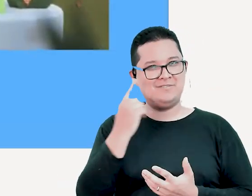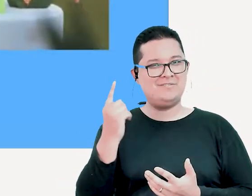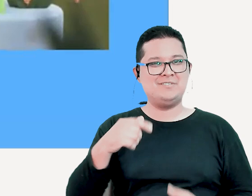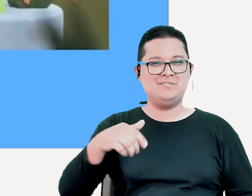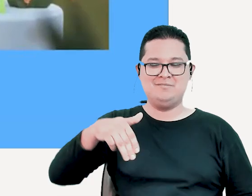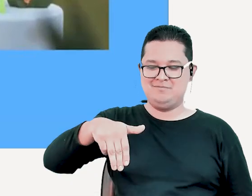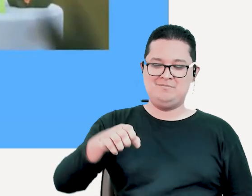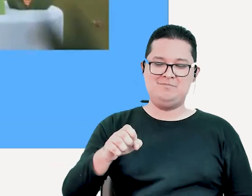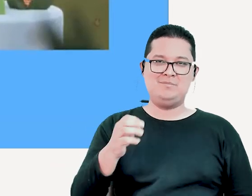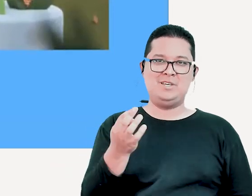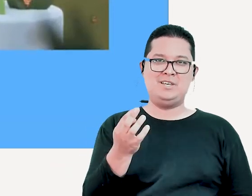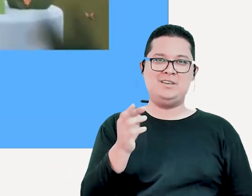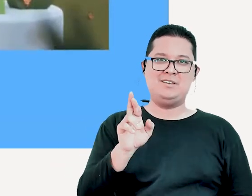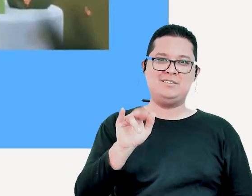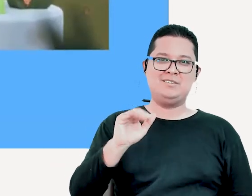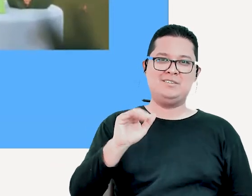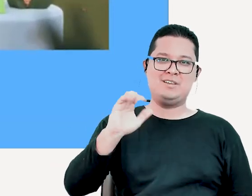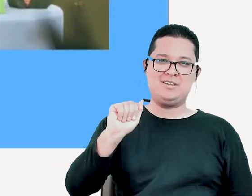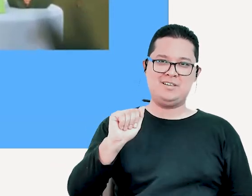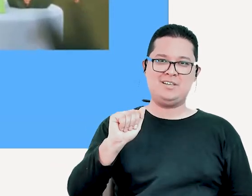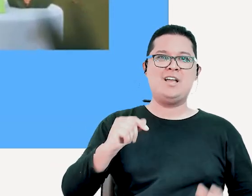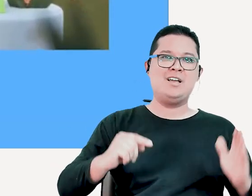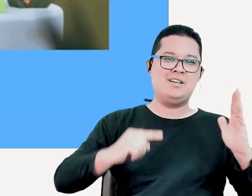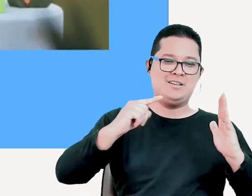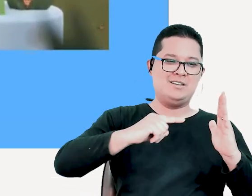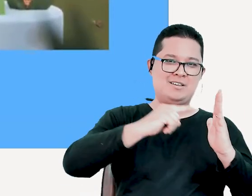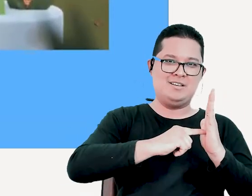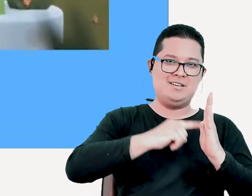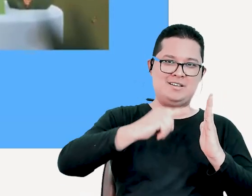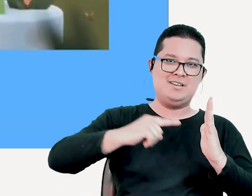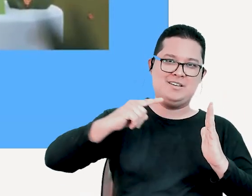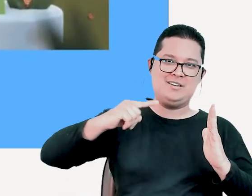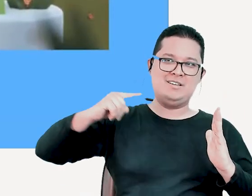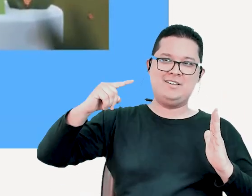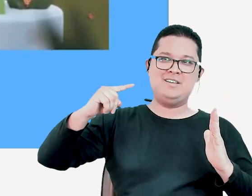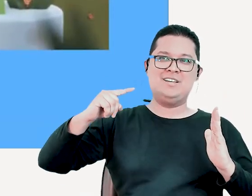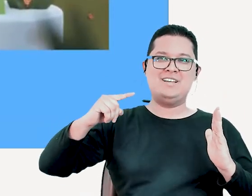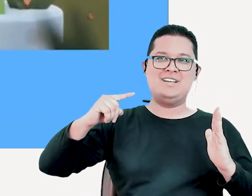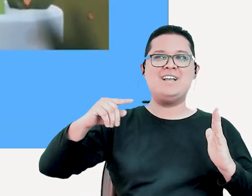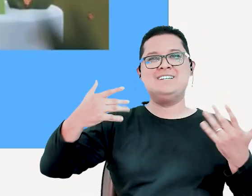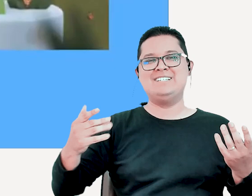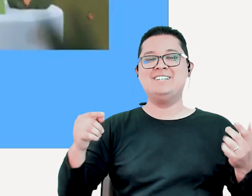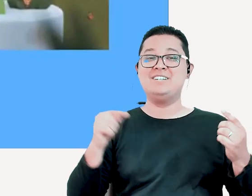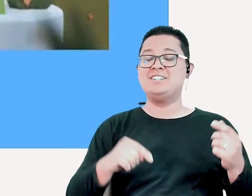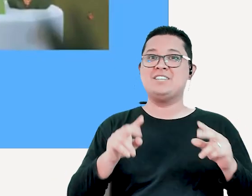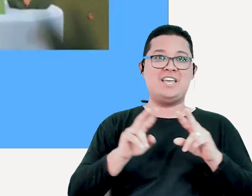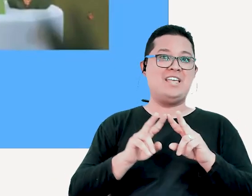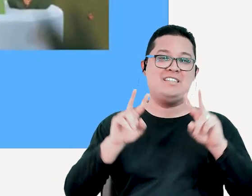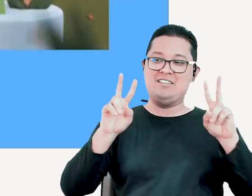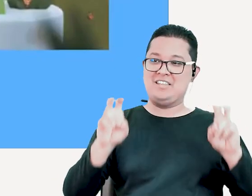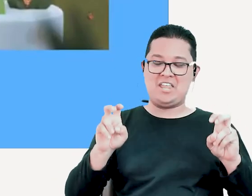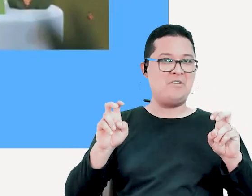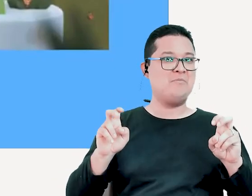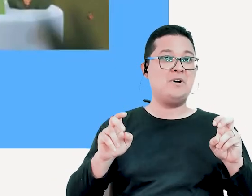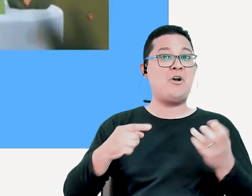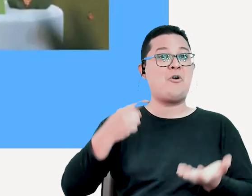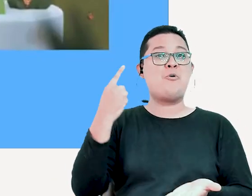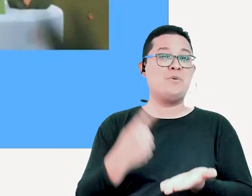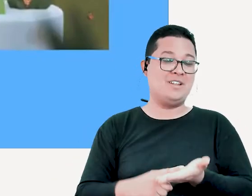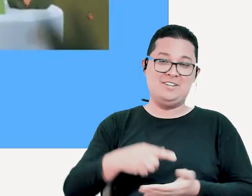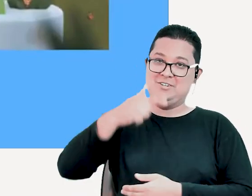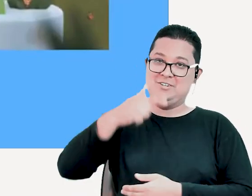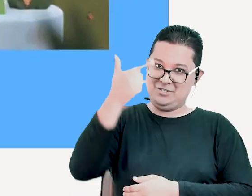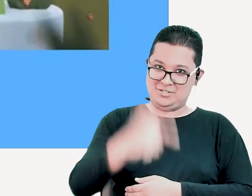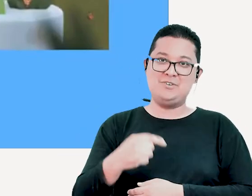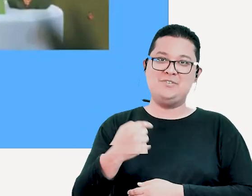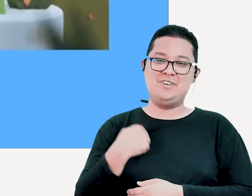que vale até sugerindo para as meninas um outro papo aqui sobre métricas em Content Ops, porque acho que a gente